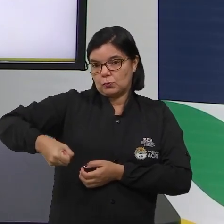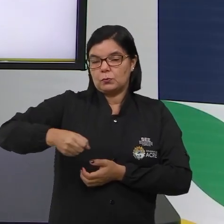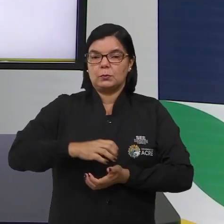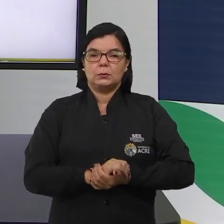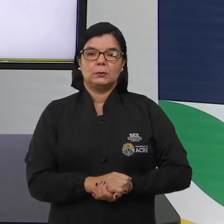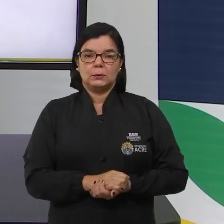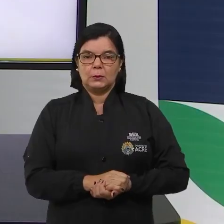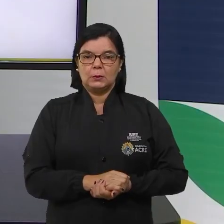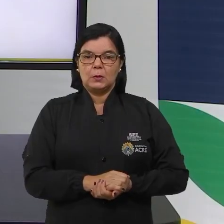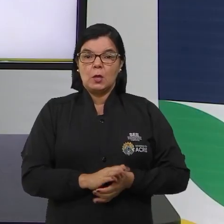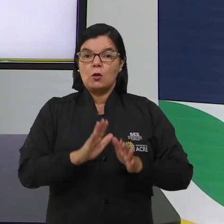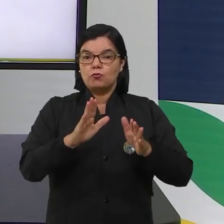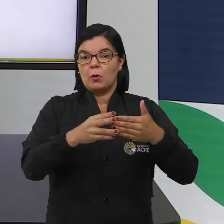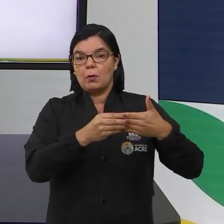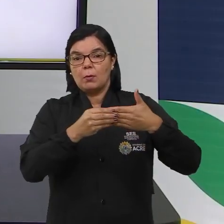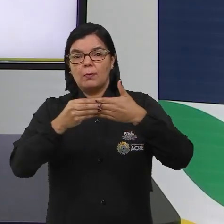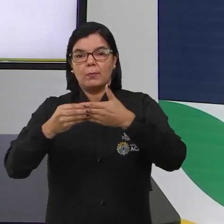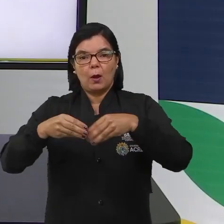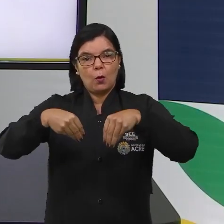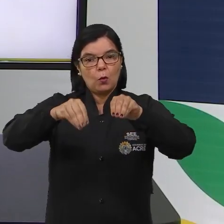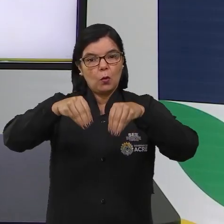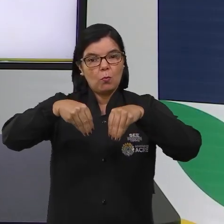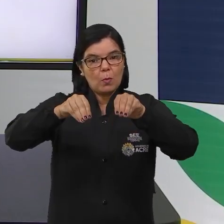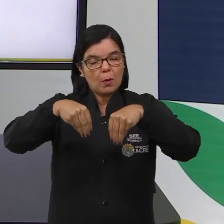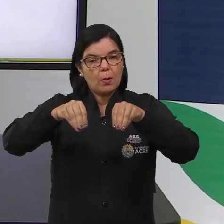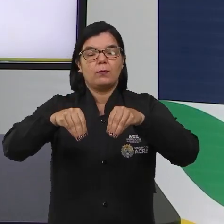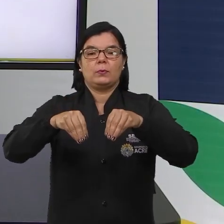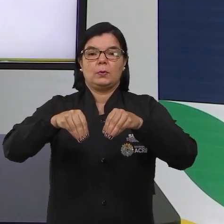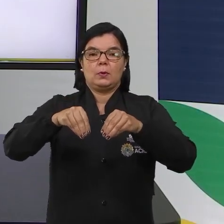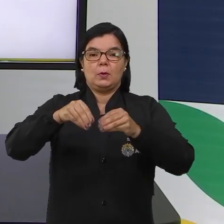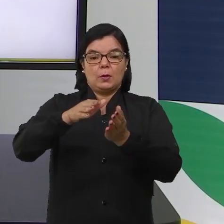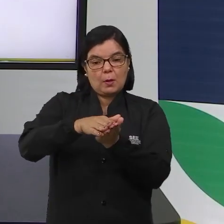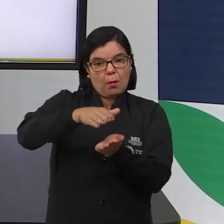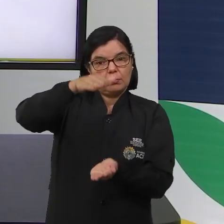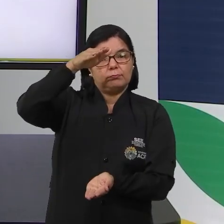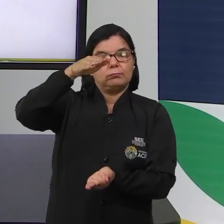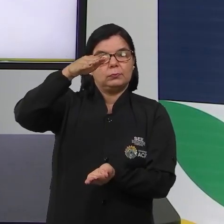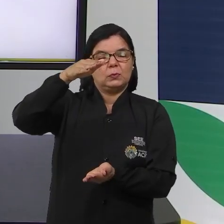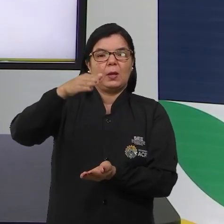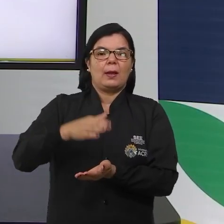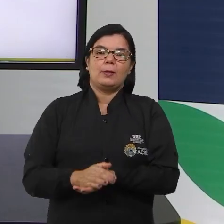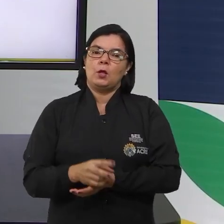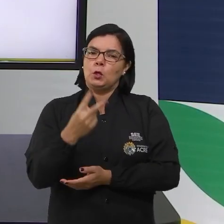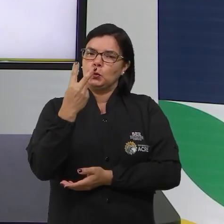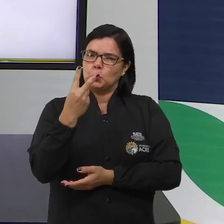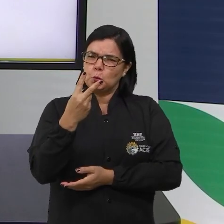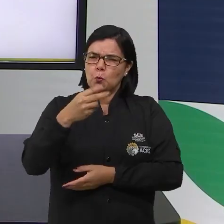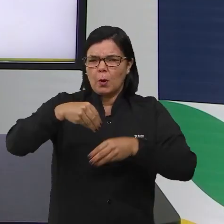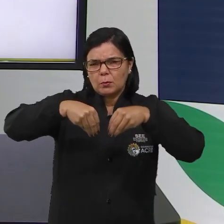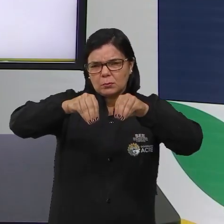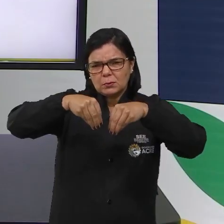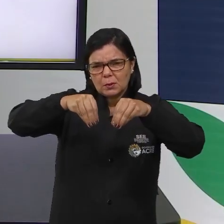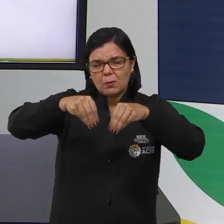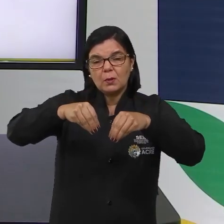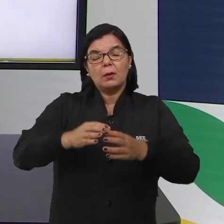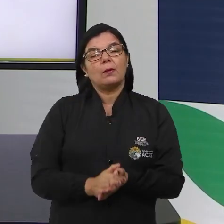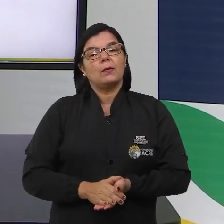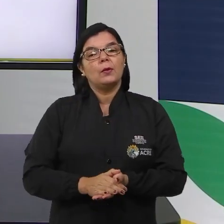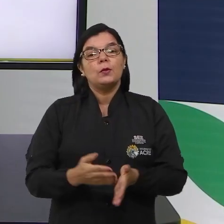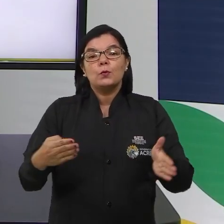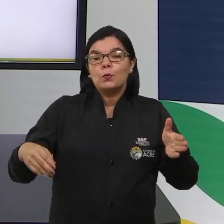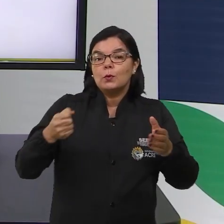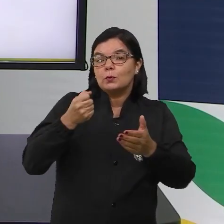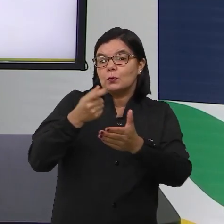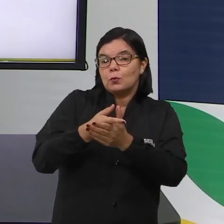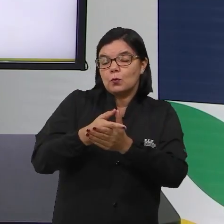supermercado. Já vai levando um plástico grosso, que é a garrafa PET, e ainda manda colocar mais 2 sacolinhas. E quando compra